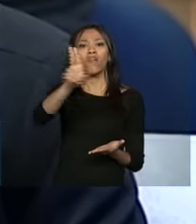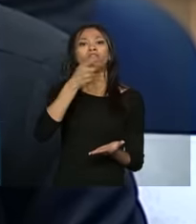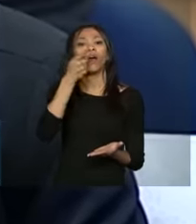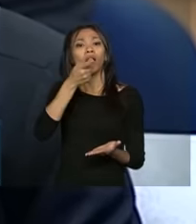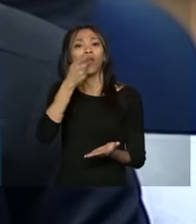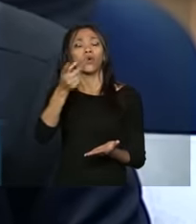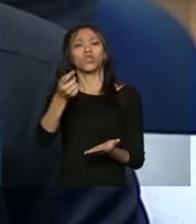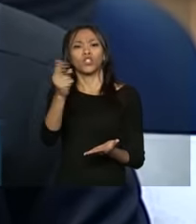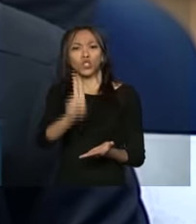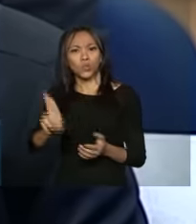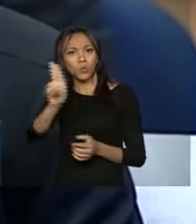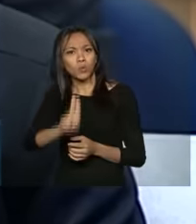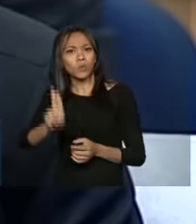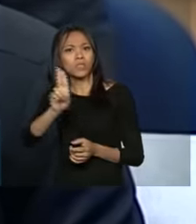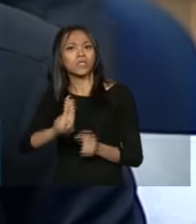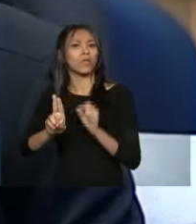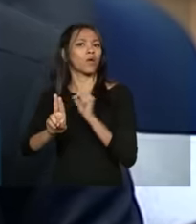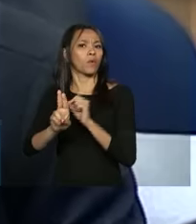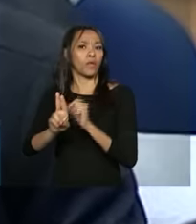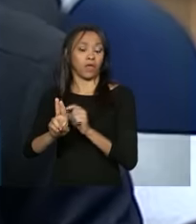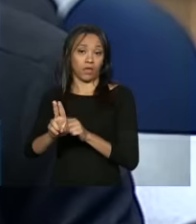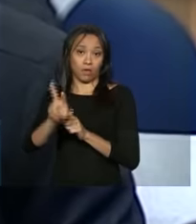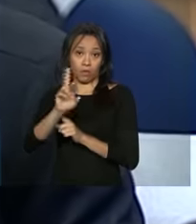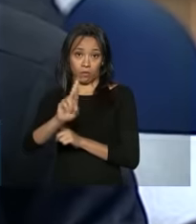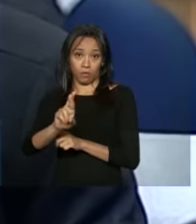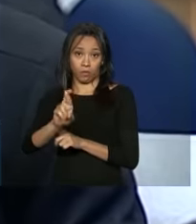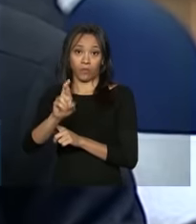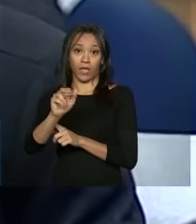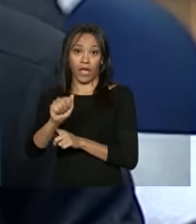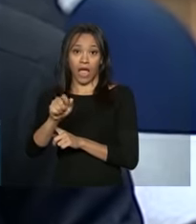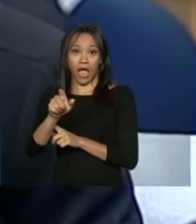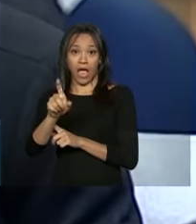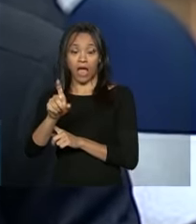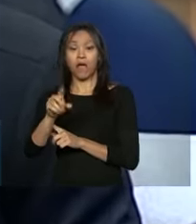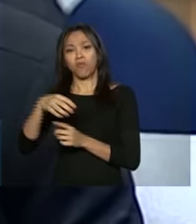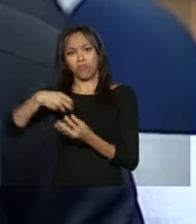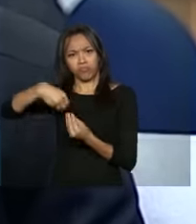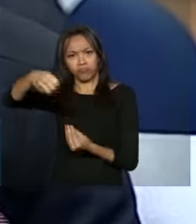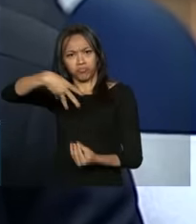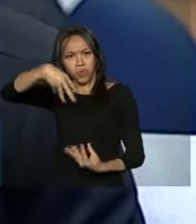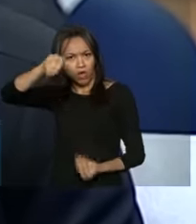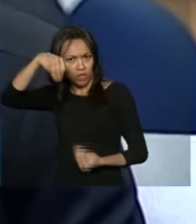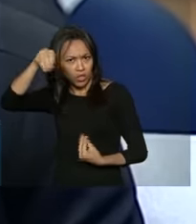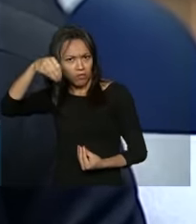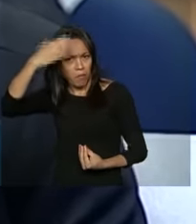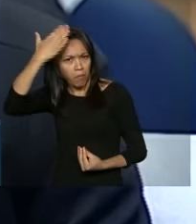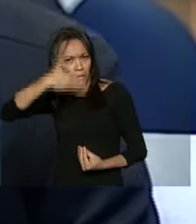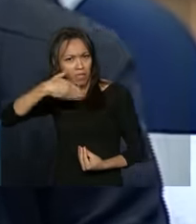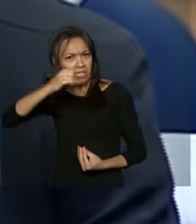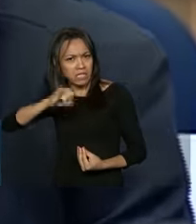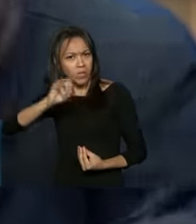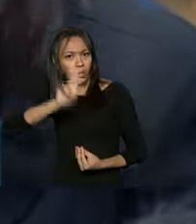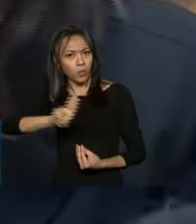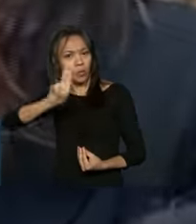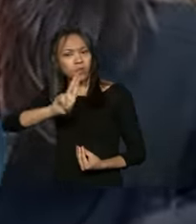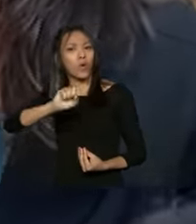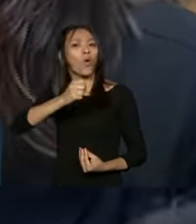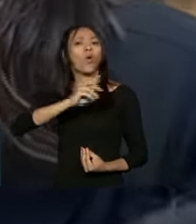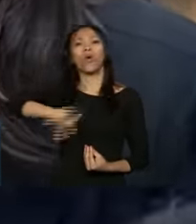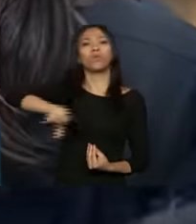de de comprovação de que era necessário utilizar aquela prótese vai ter alguma medida nesse sentido Por